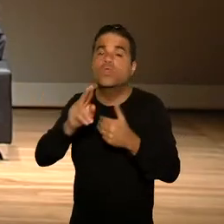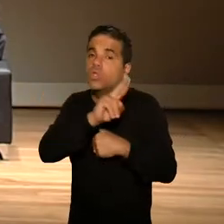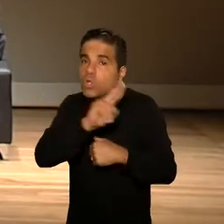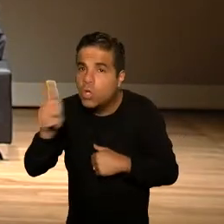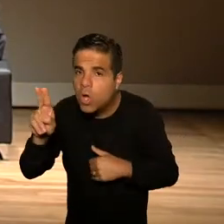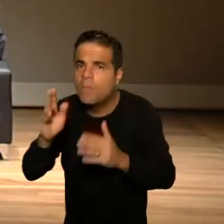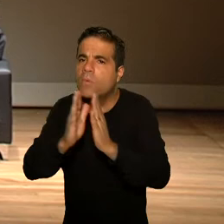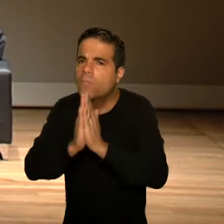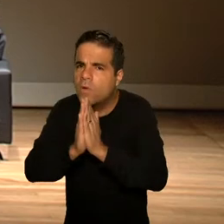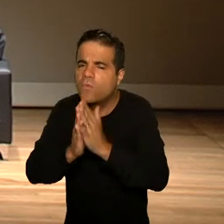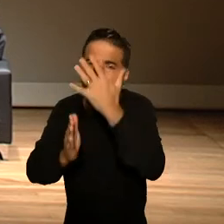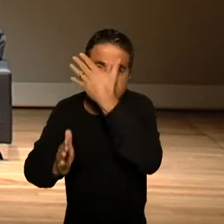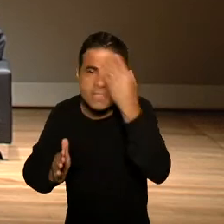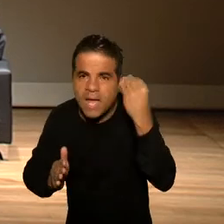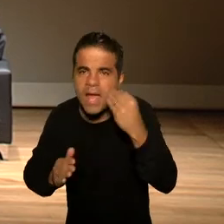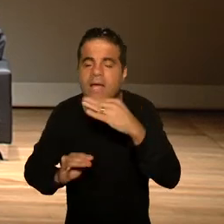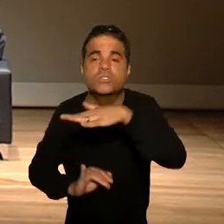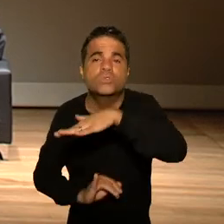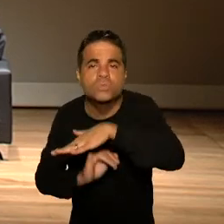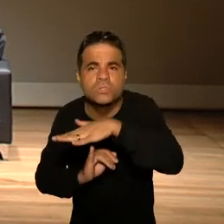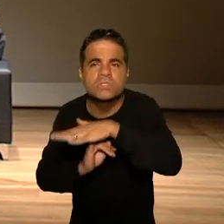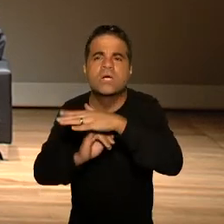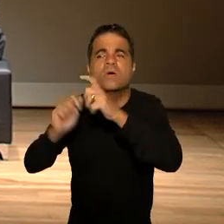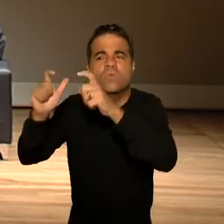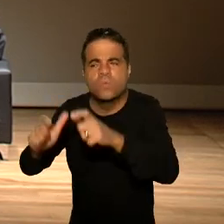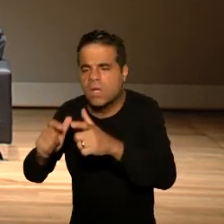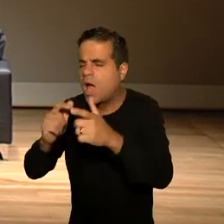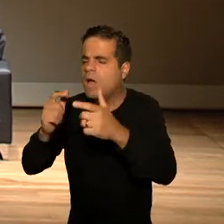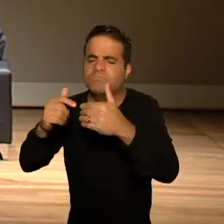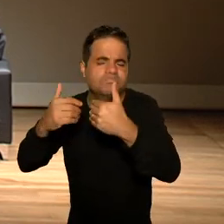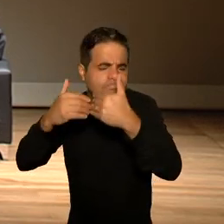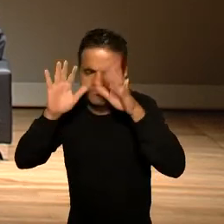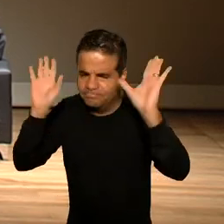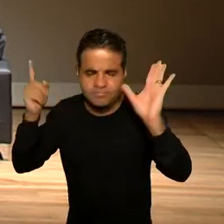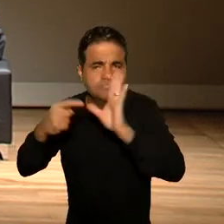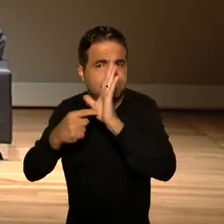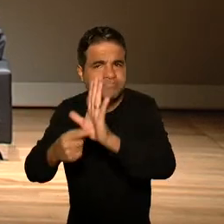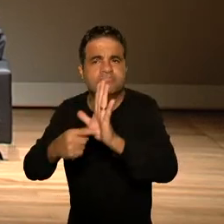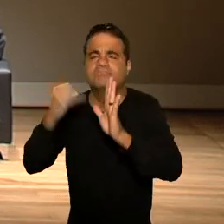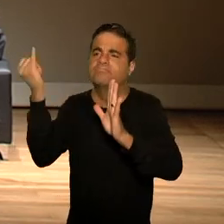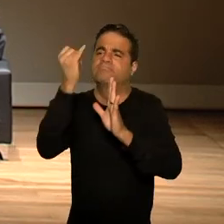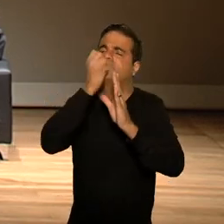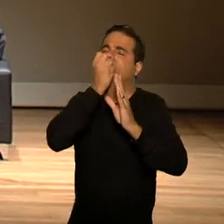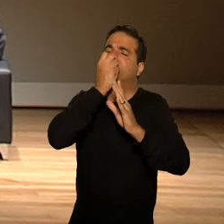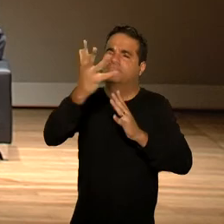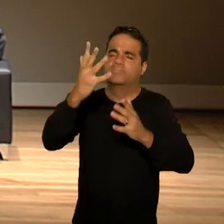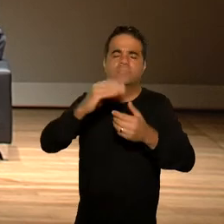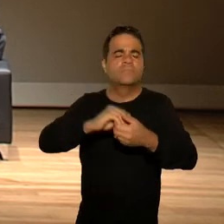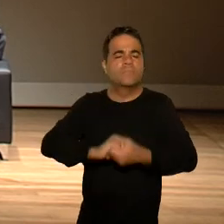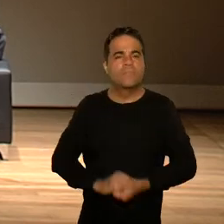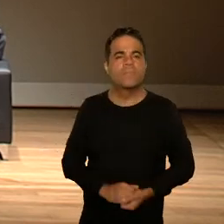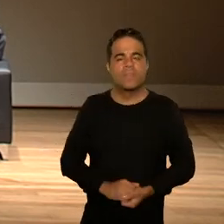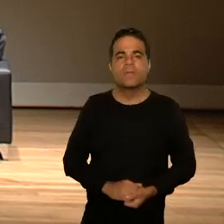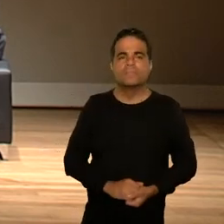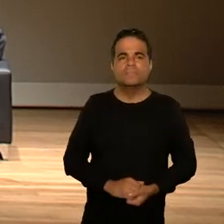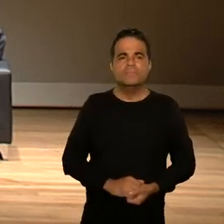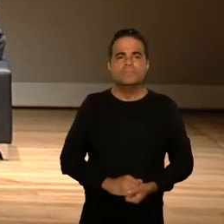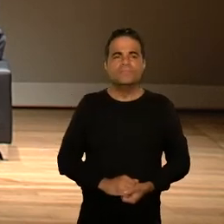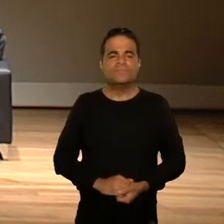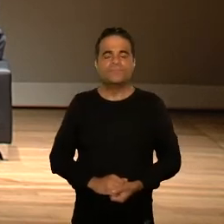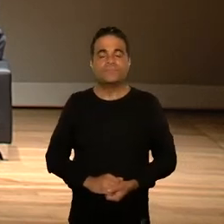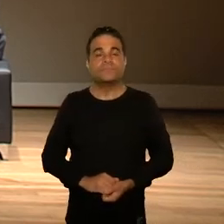o nome de vocês se quiserem falar instituição ou bairro fiquem à vontade na apresentação por favor Boa noite